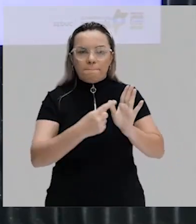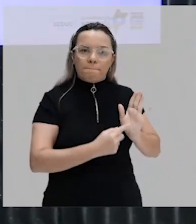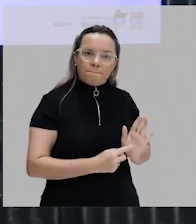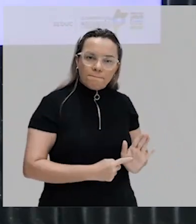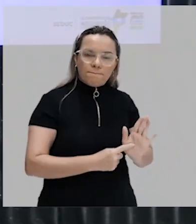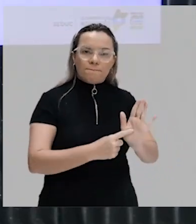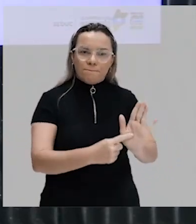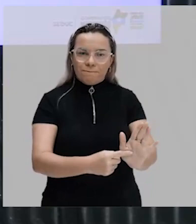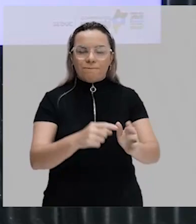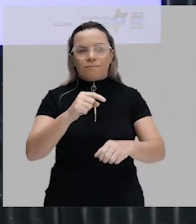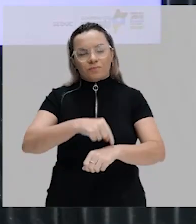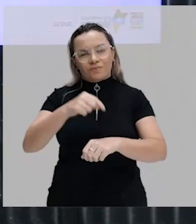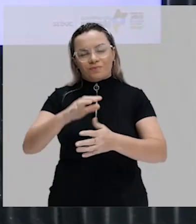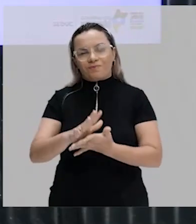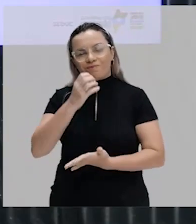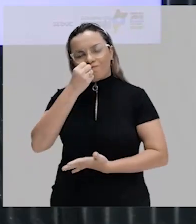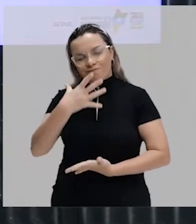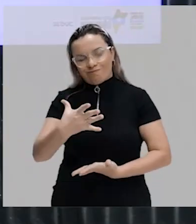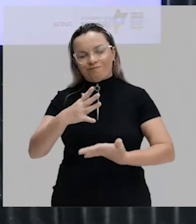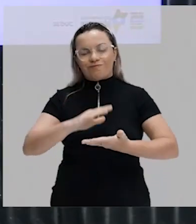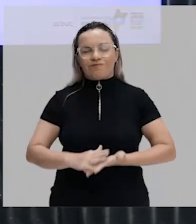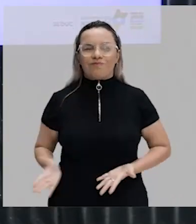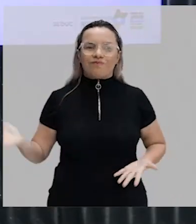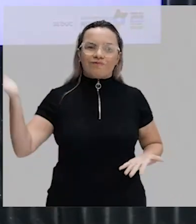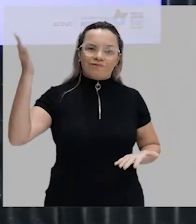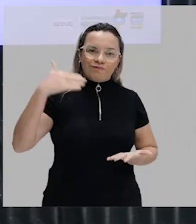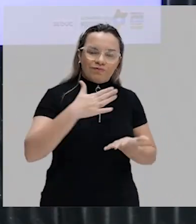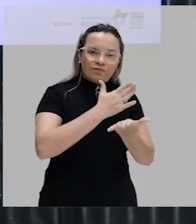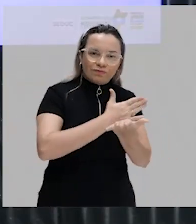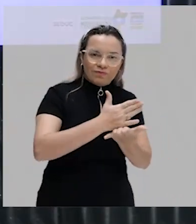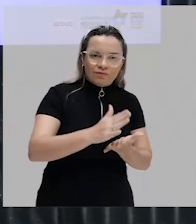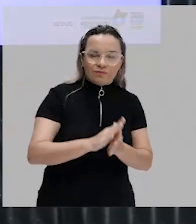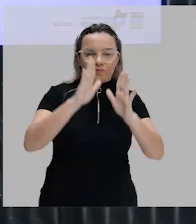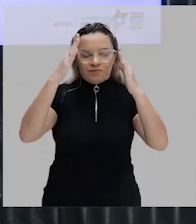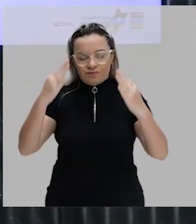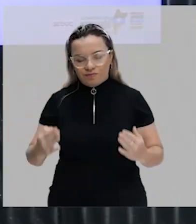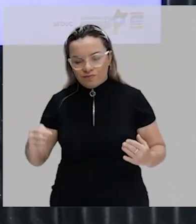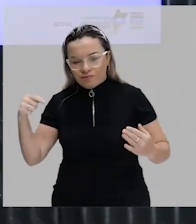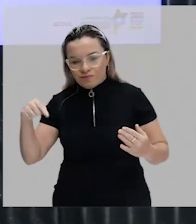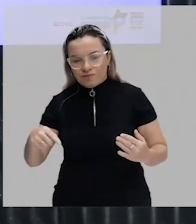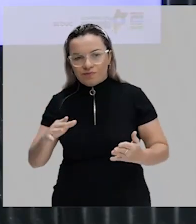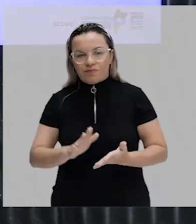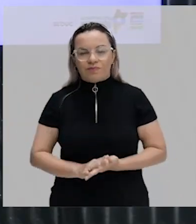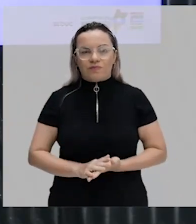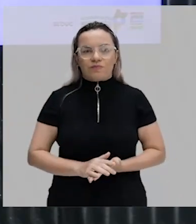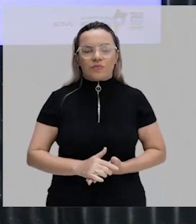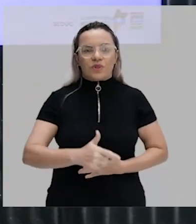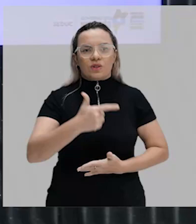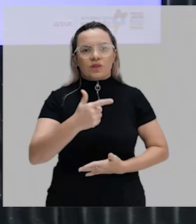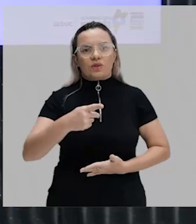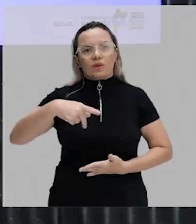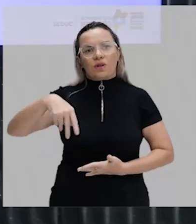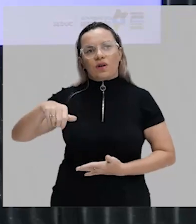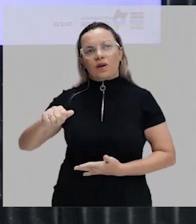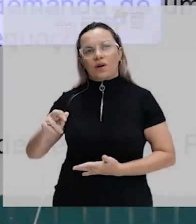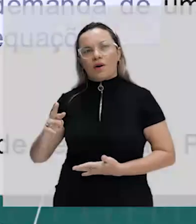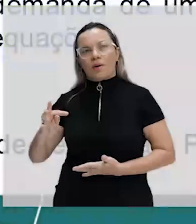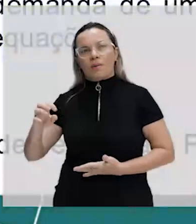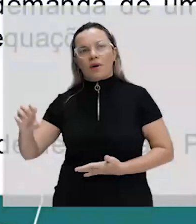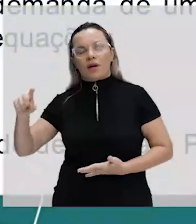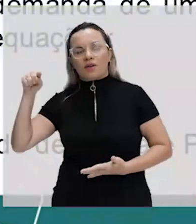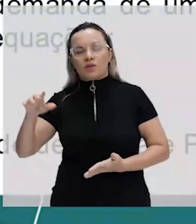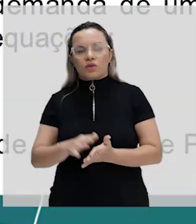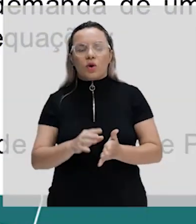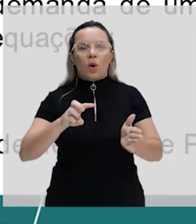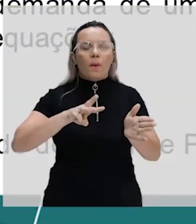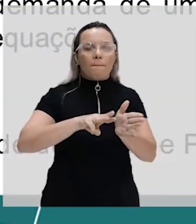para você neste momento, tá bom? Então, vamos começar fazendo a análise, né, a segunda parte do nosso método de resolução